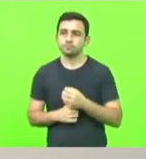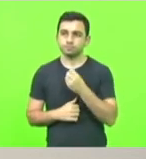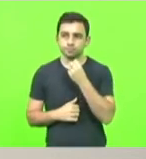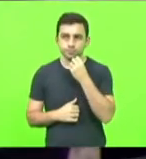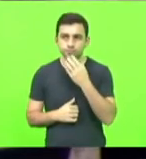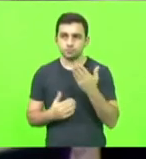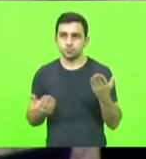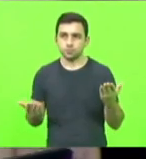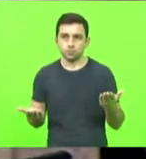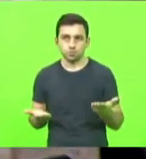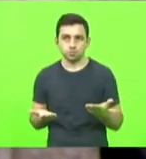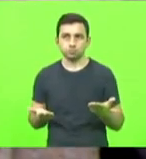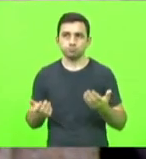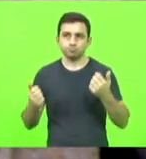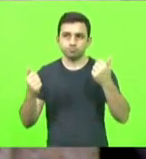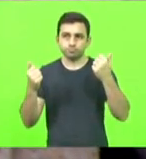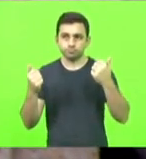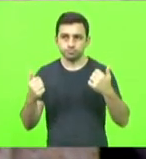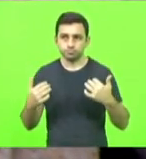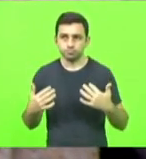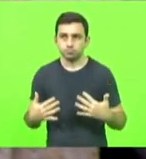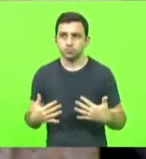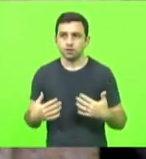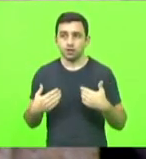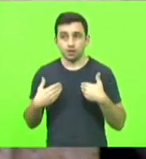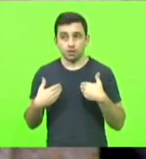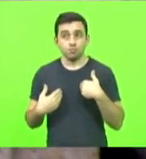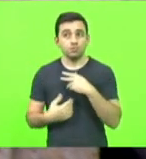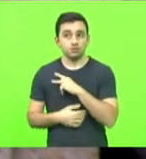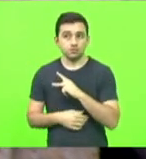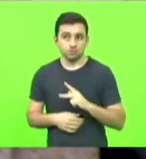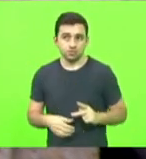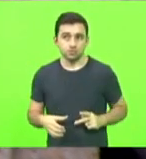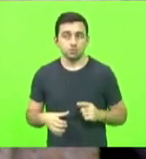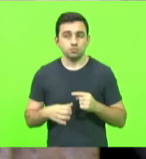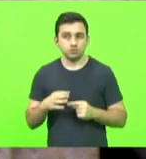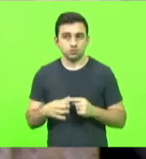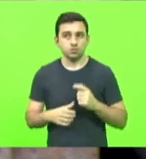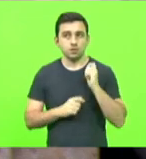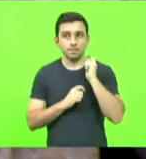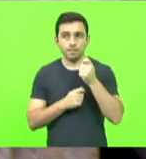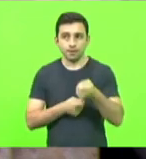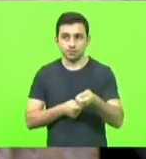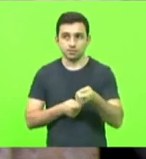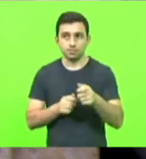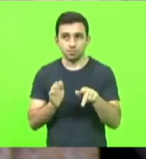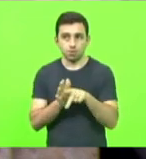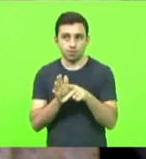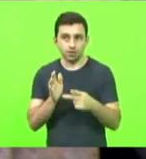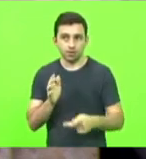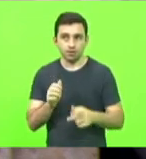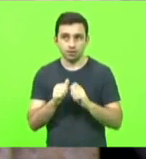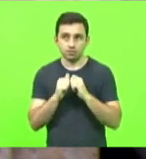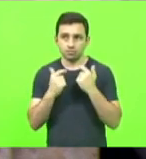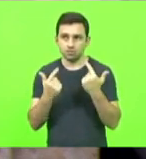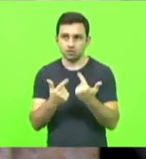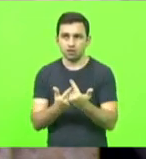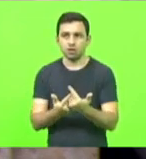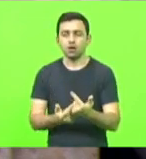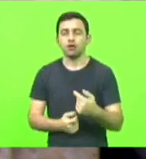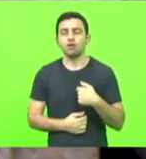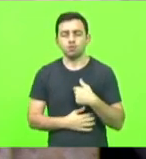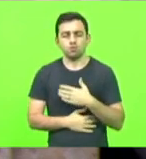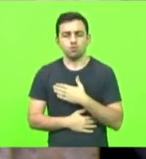eu venho na condição de presidente da Comissão de Pesca aqui da nossa casa. Sou orgulhoso dos trabalhos que fizemos até